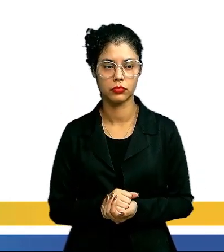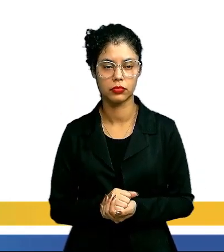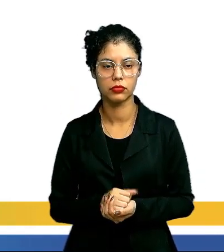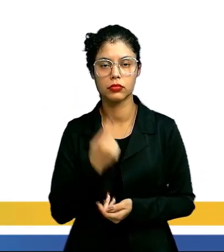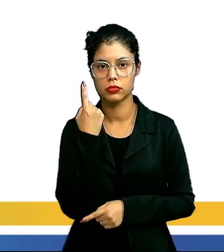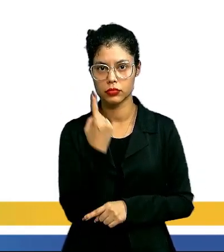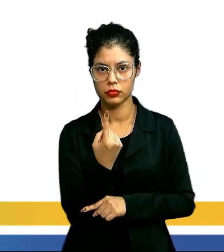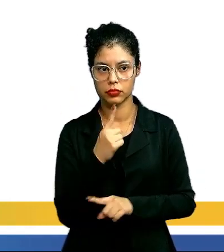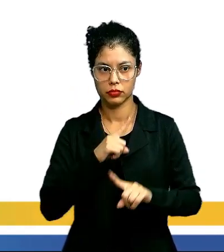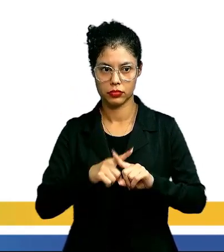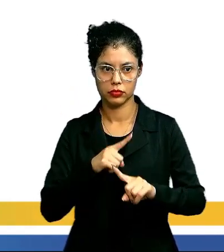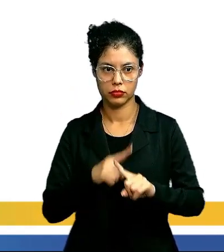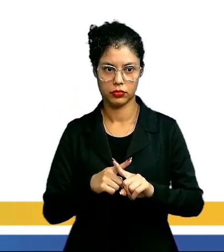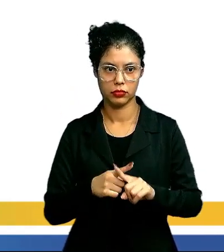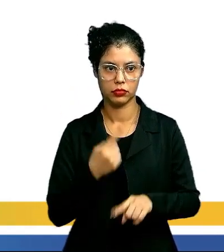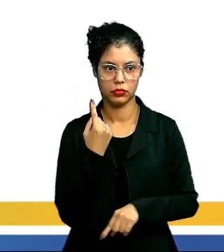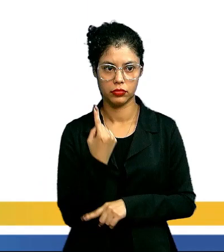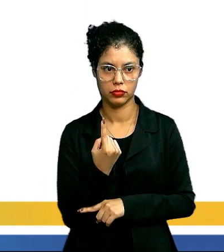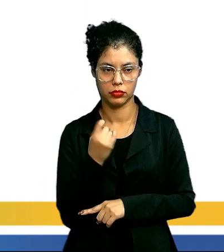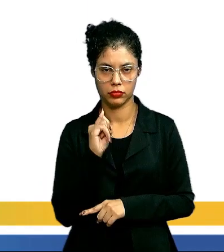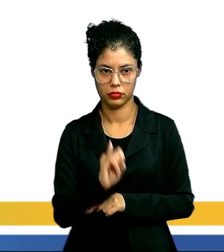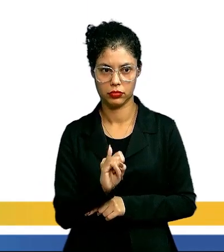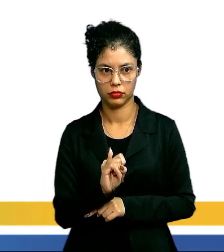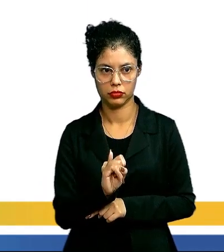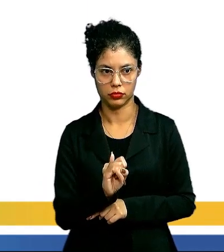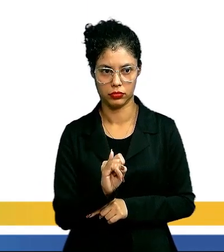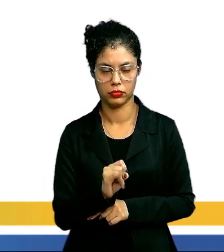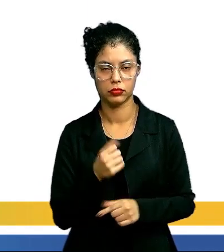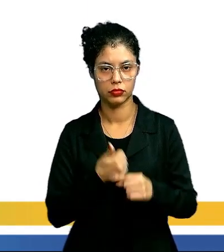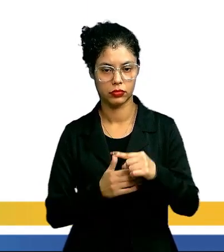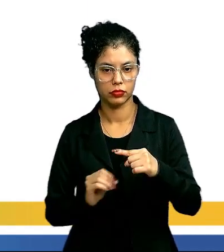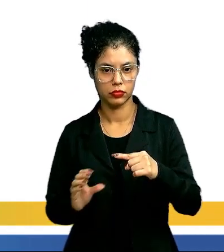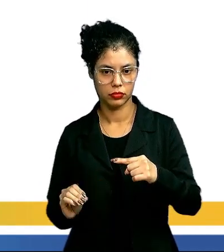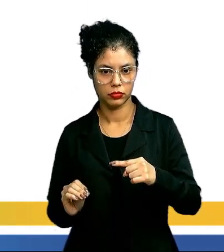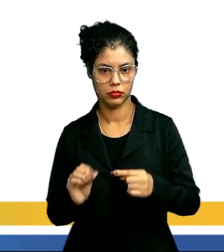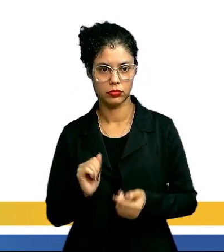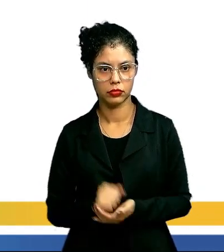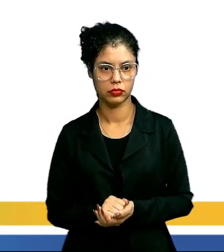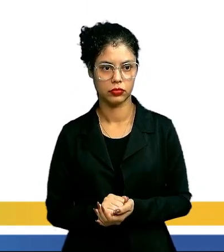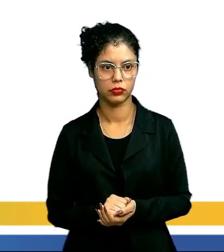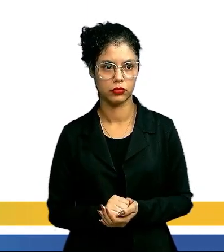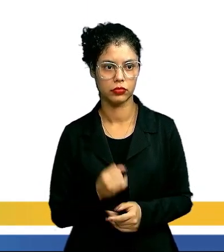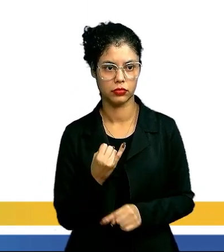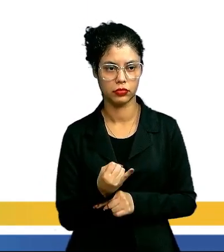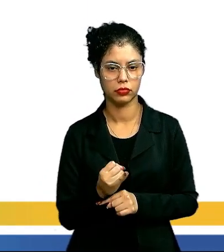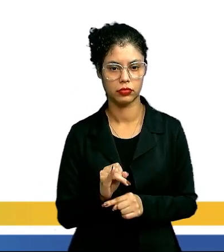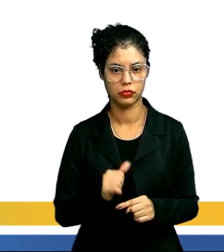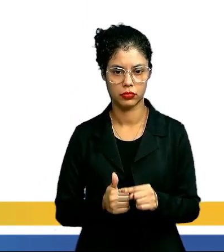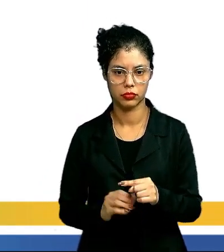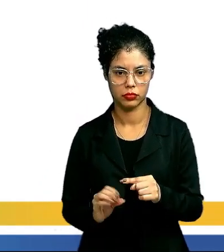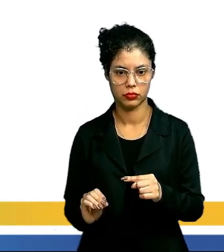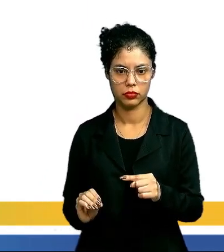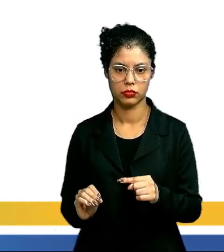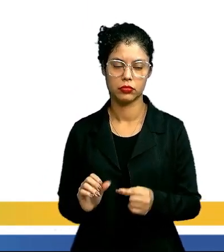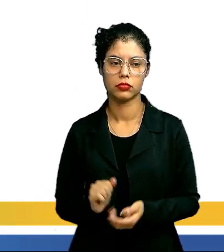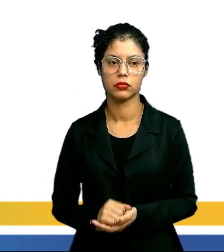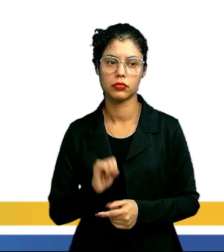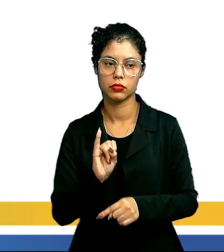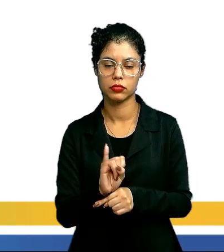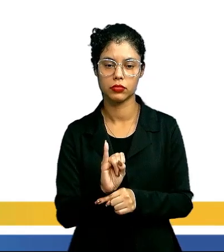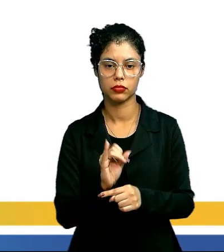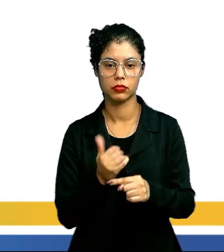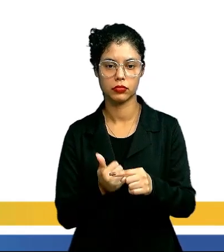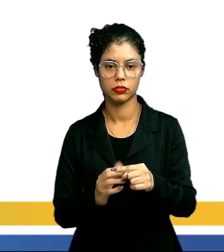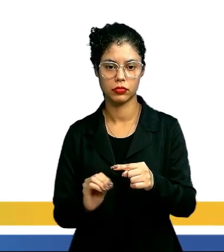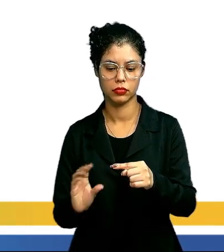esse um multiplicado por I sobre 100 vai dar e sobre 100 o